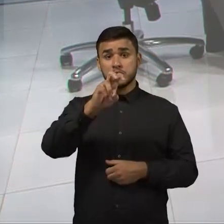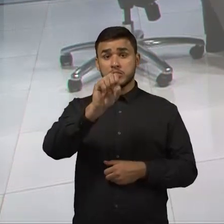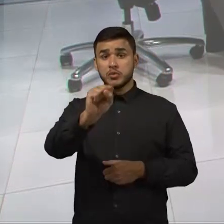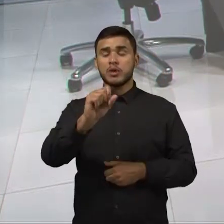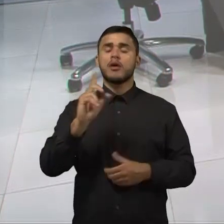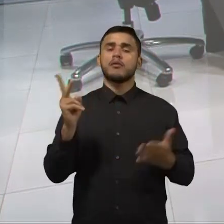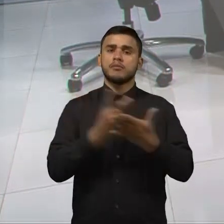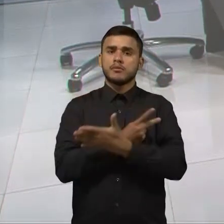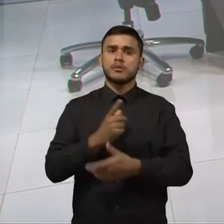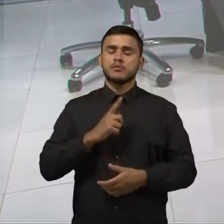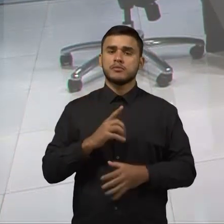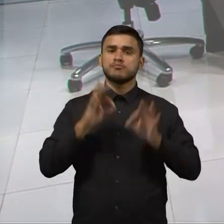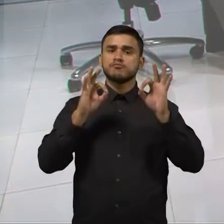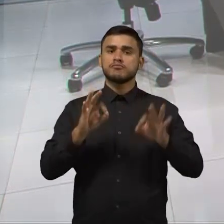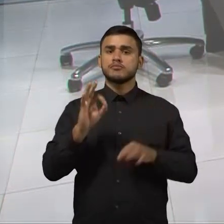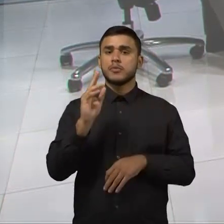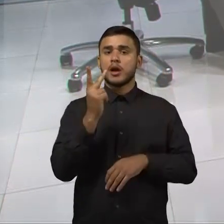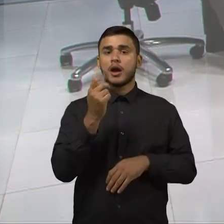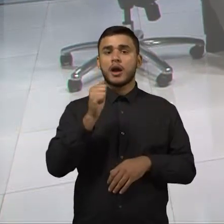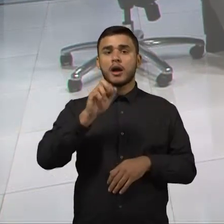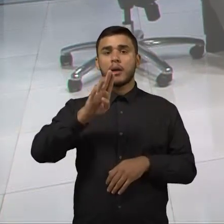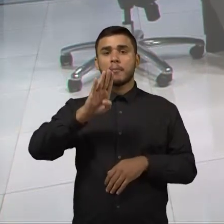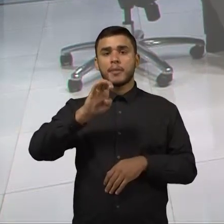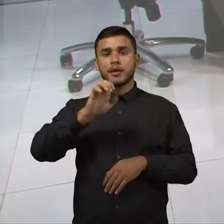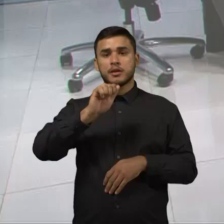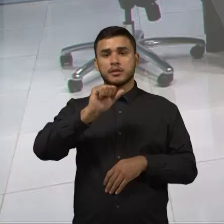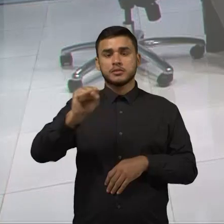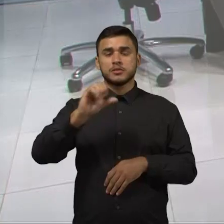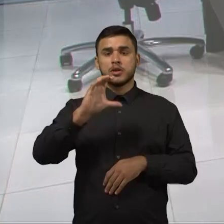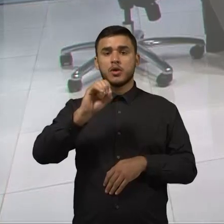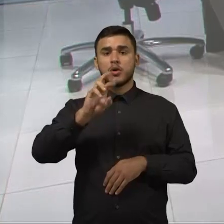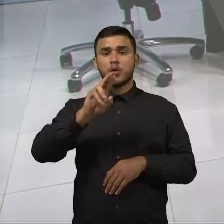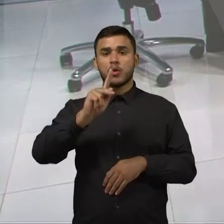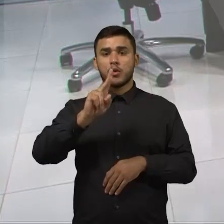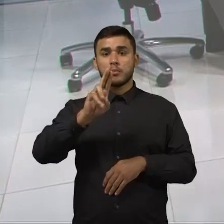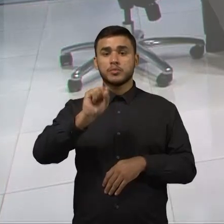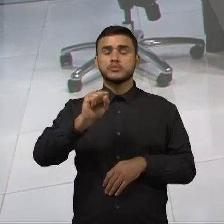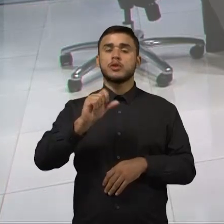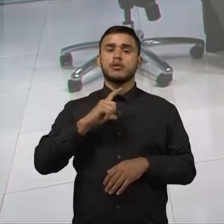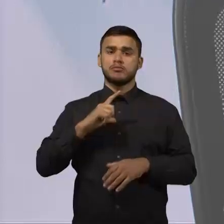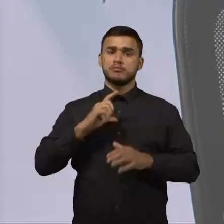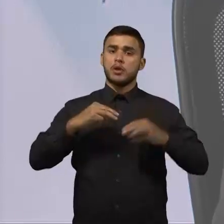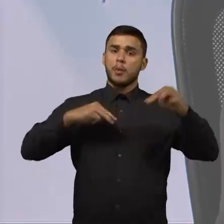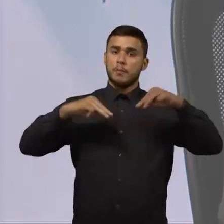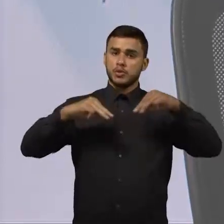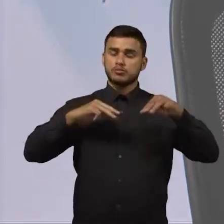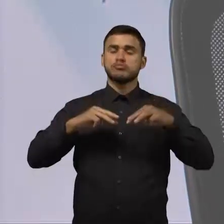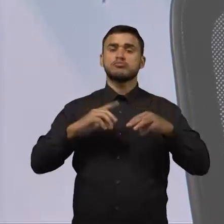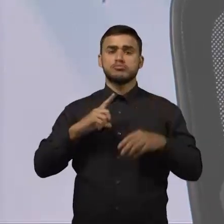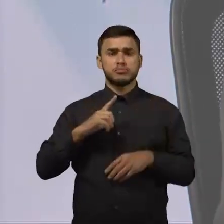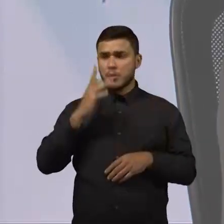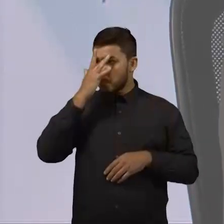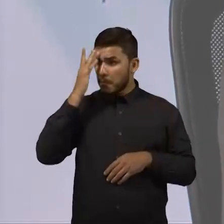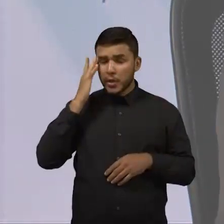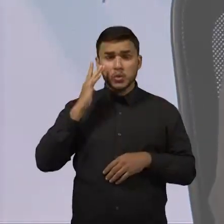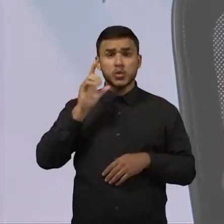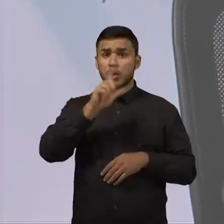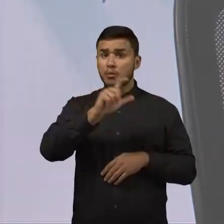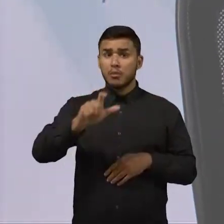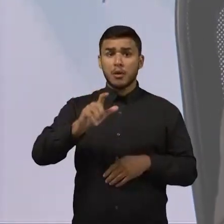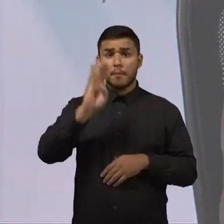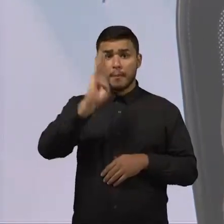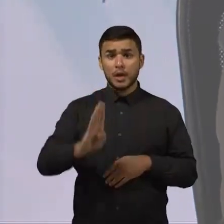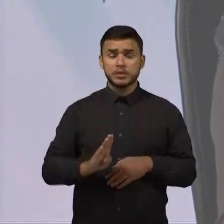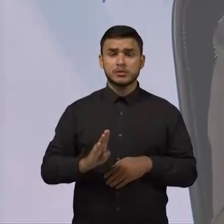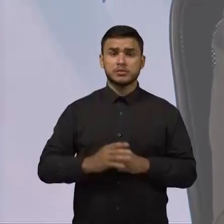pacificou o entendimento que habeas corpus pode ser impetrado direto do Supremo Tribunal Federal para garantir a liberdade de ir e vir de qualquer cidadão brasileiro. Não